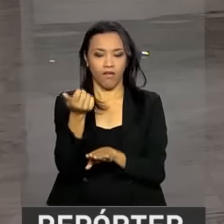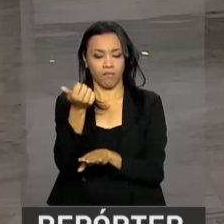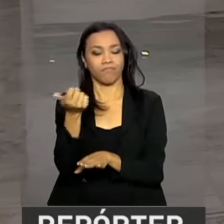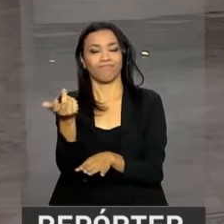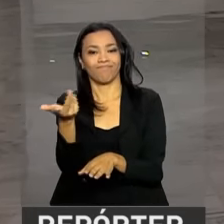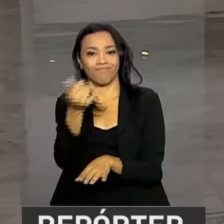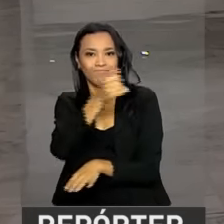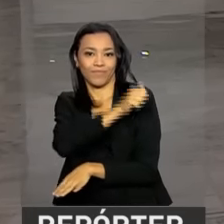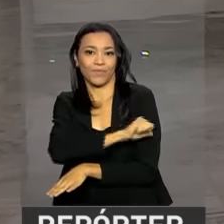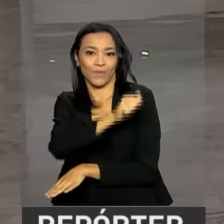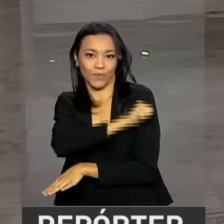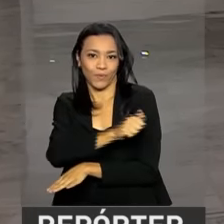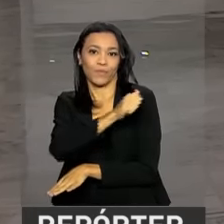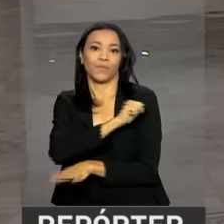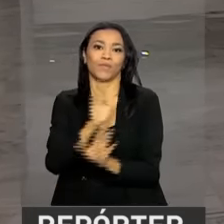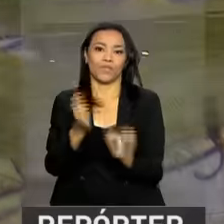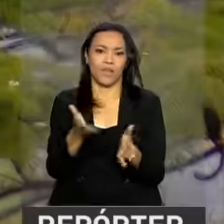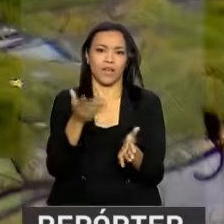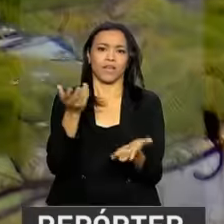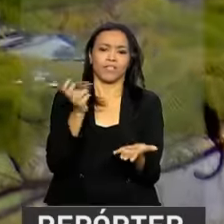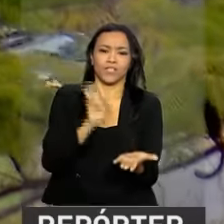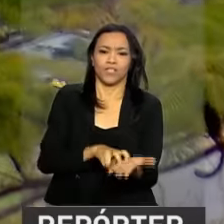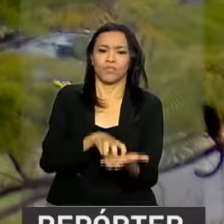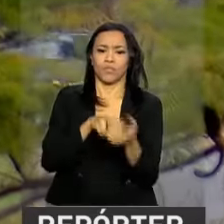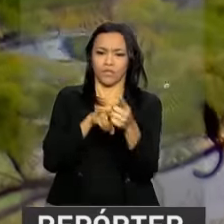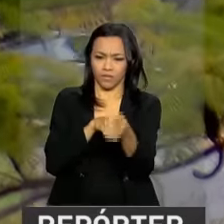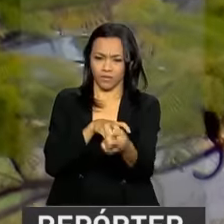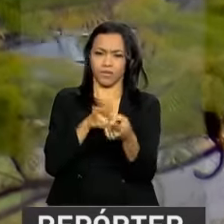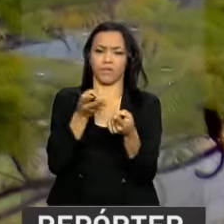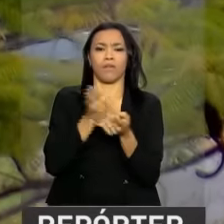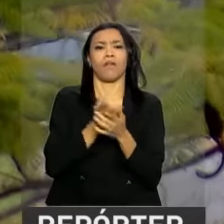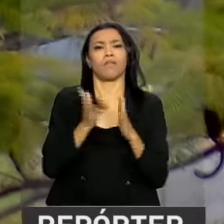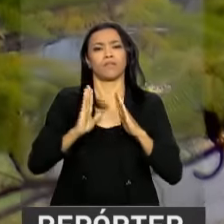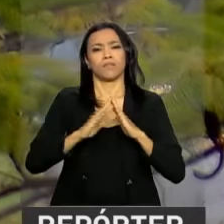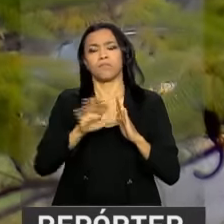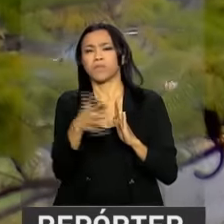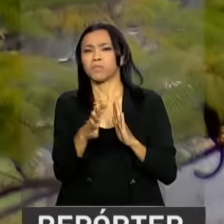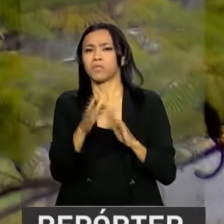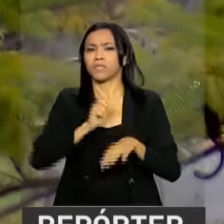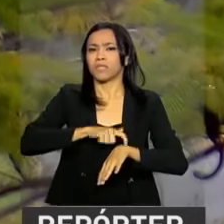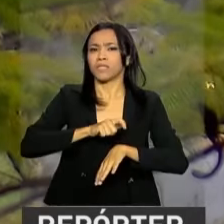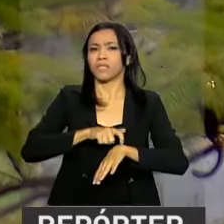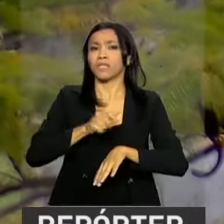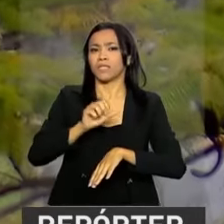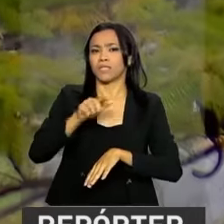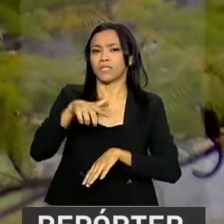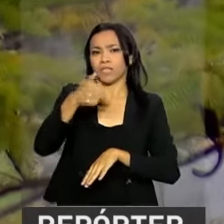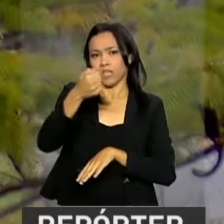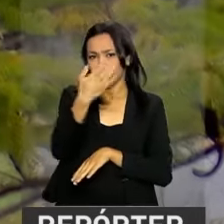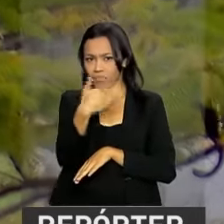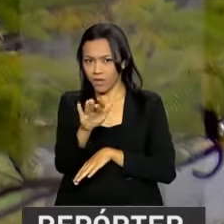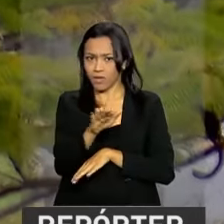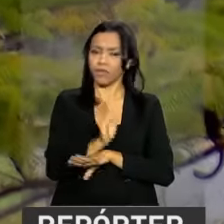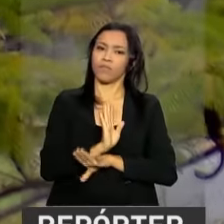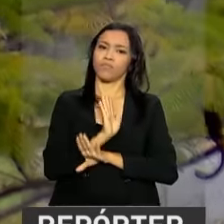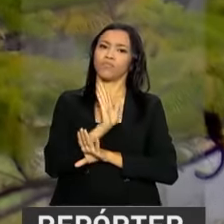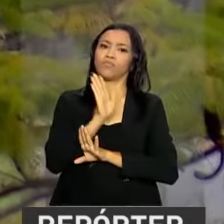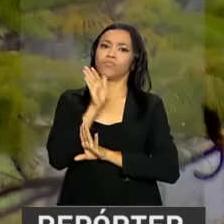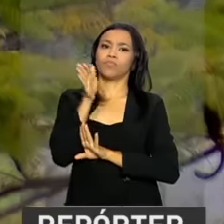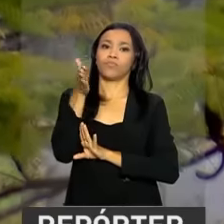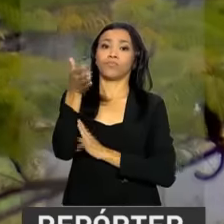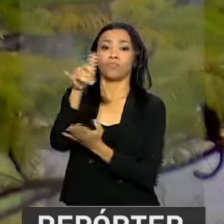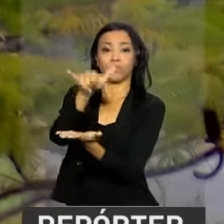deixou Brasília aqui logo cedo saiu da residência oficial do Palácio do Jaburu por volta das 7:30 da manhã com o destino a base